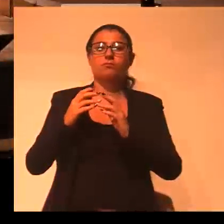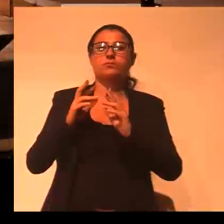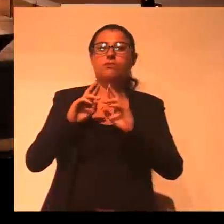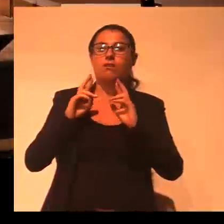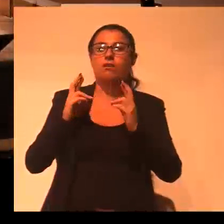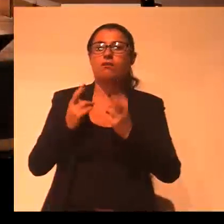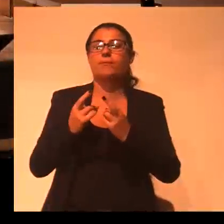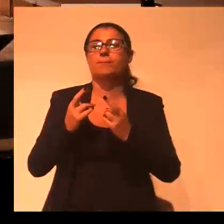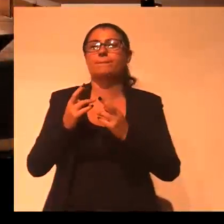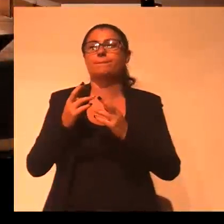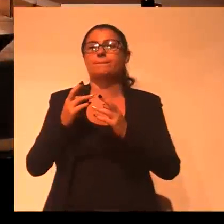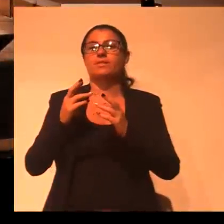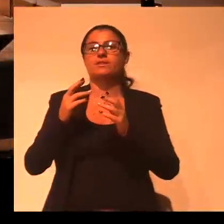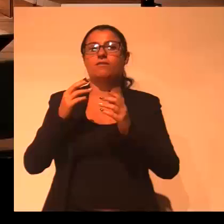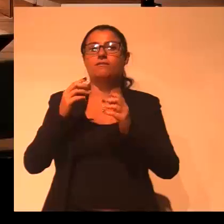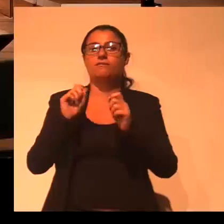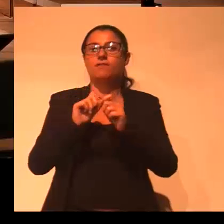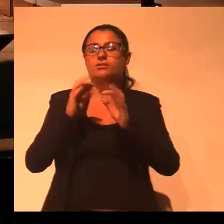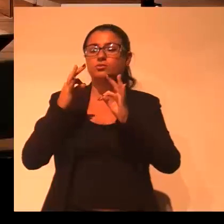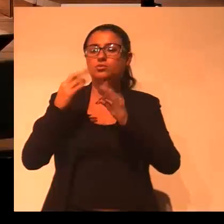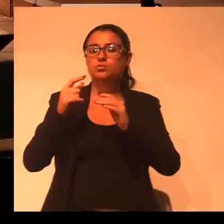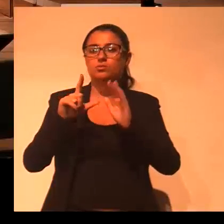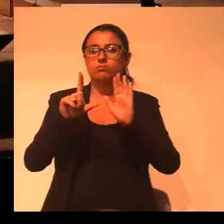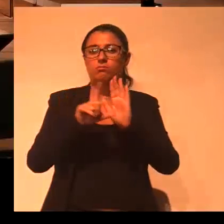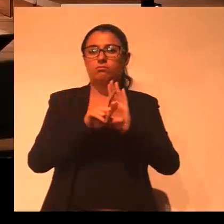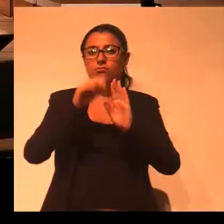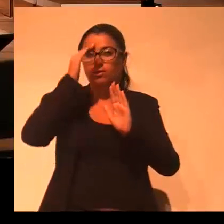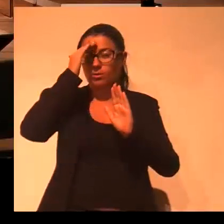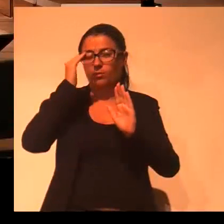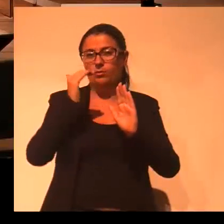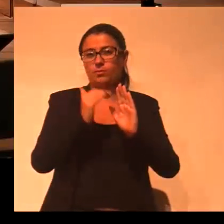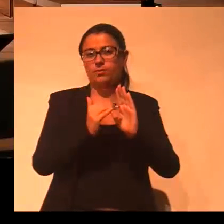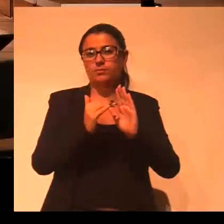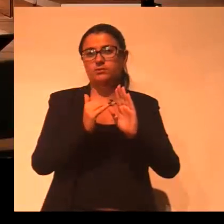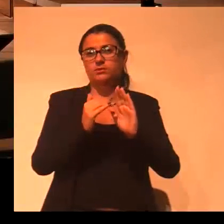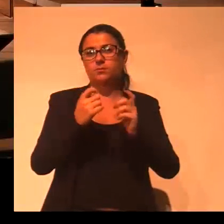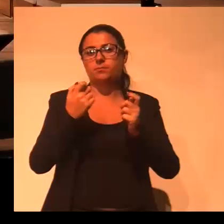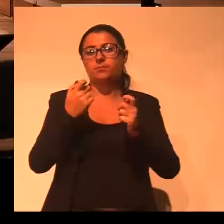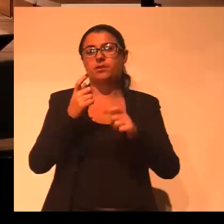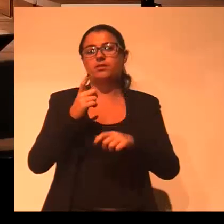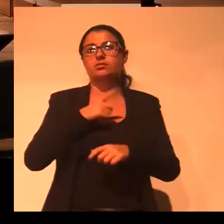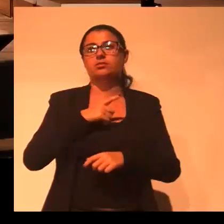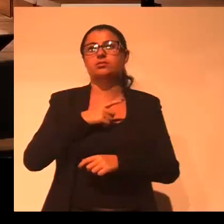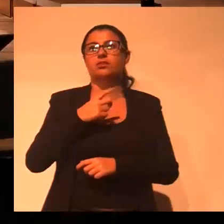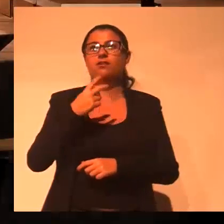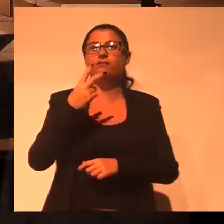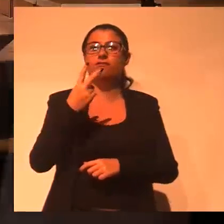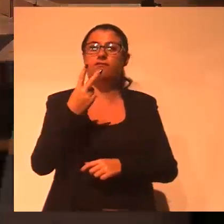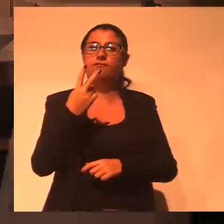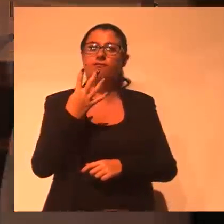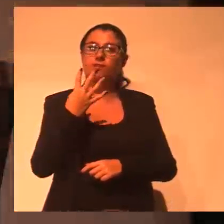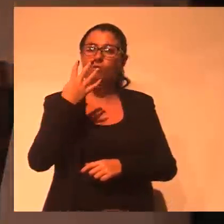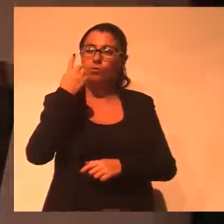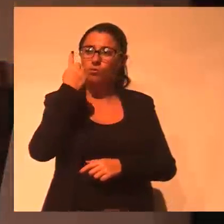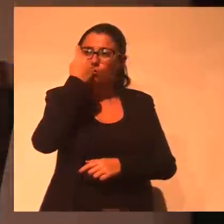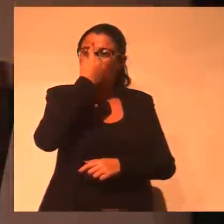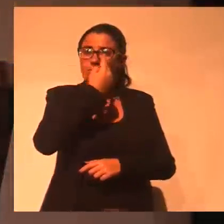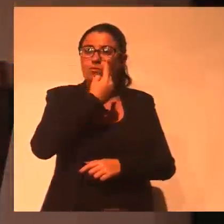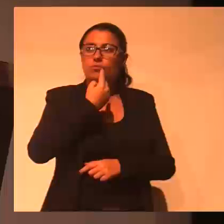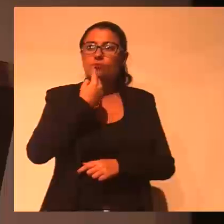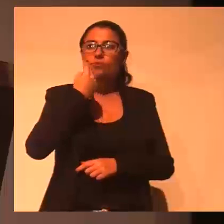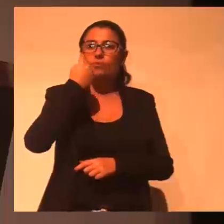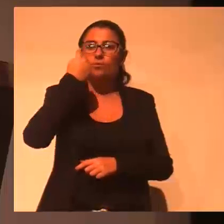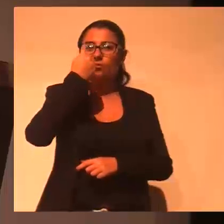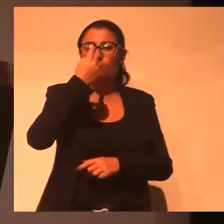de acordo com o que manda a lei. Na verdade, eles têm 24 horas para essa próxima... não sei se você